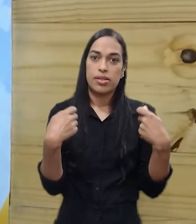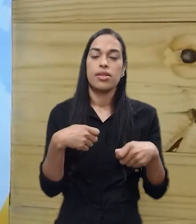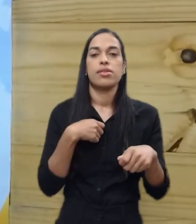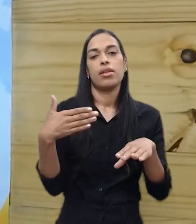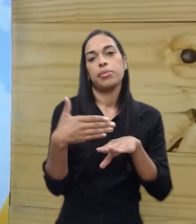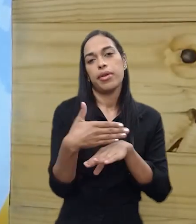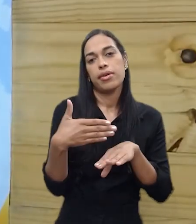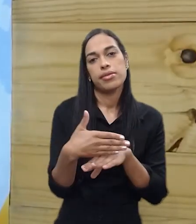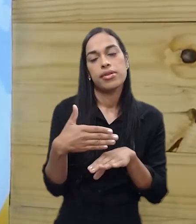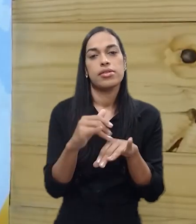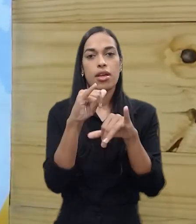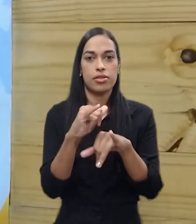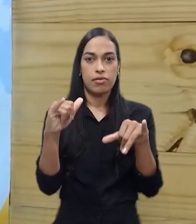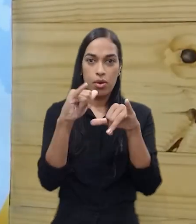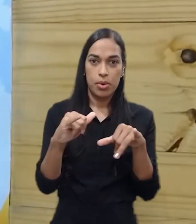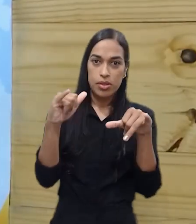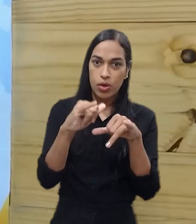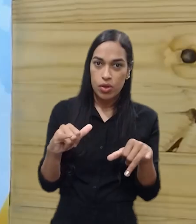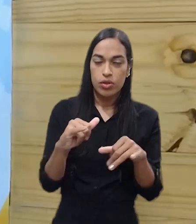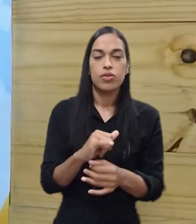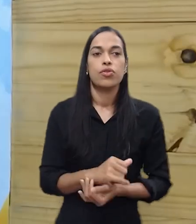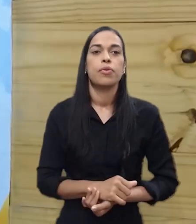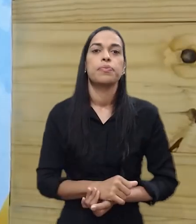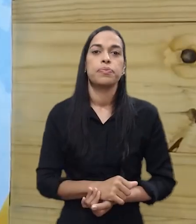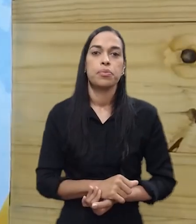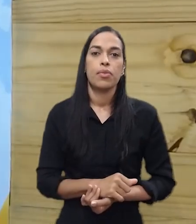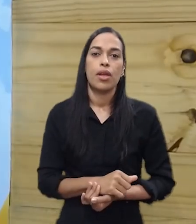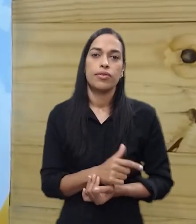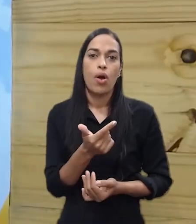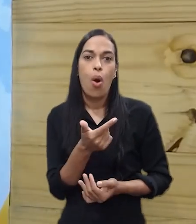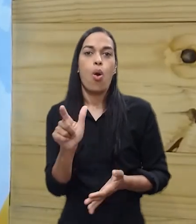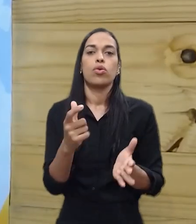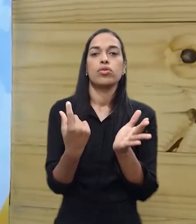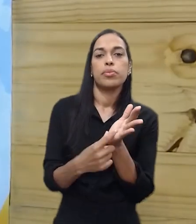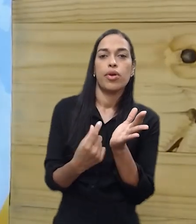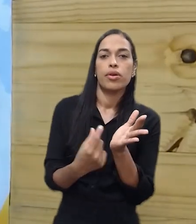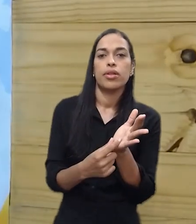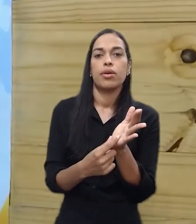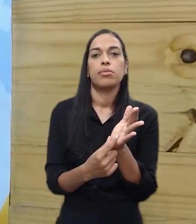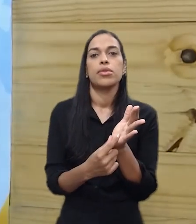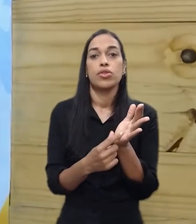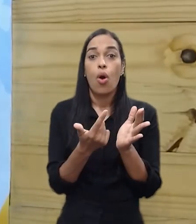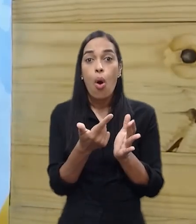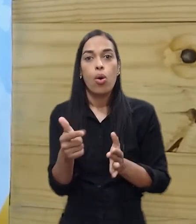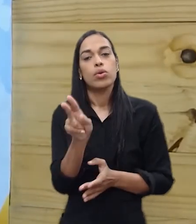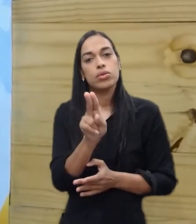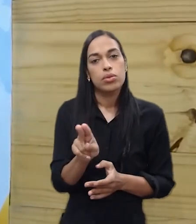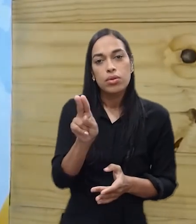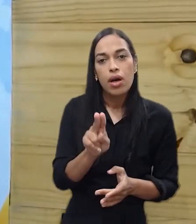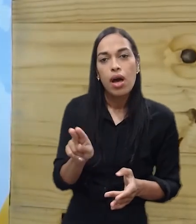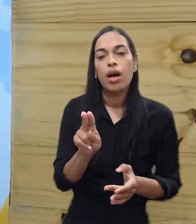para acessar o banco de dados, né? Mesmo que sejam outros programas sem ser outros